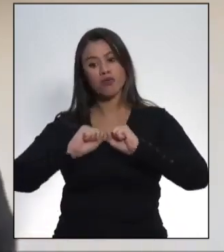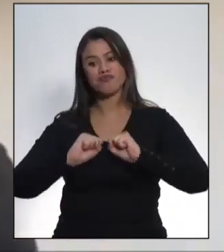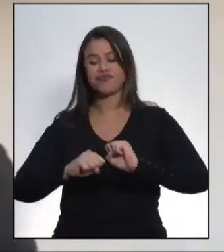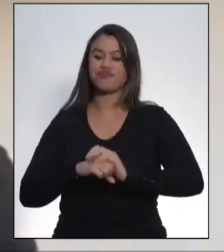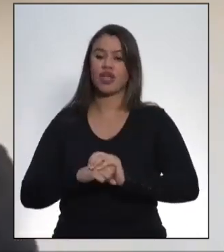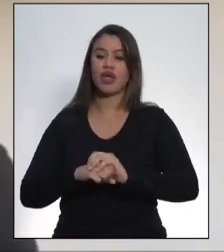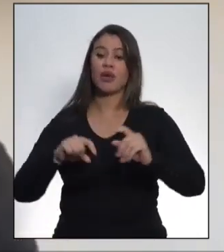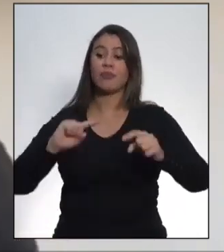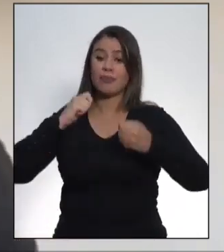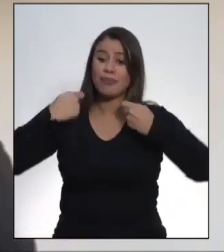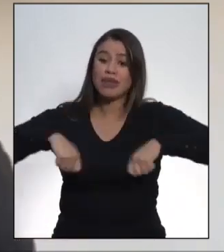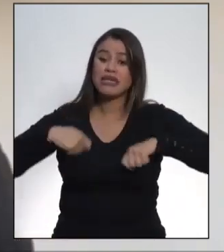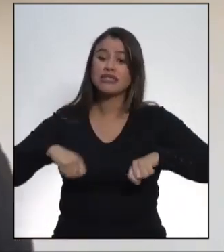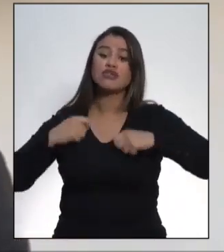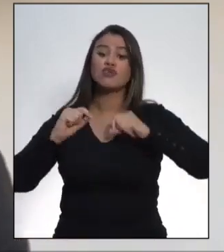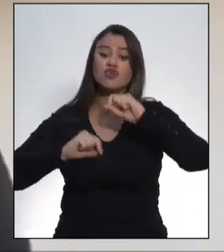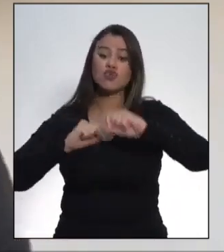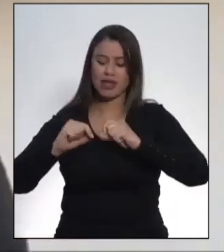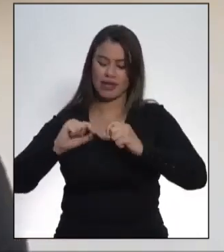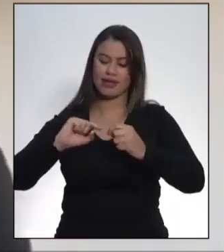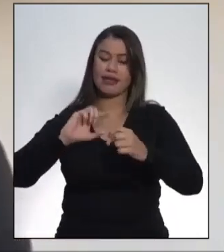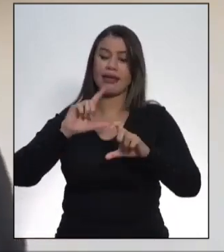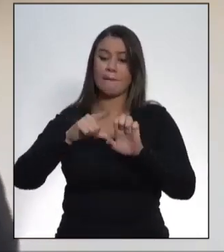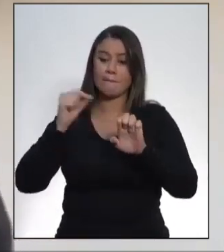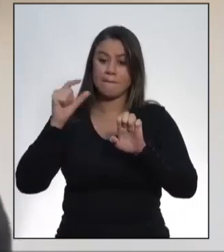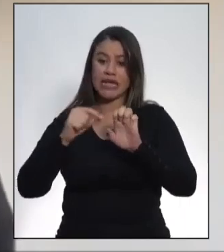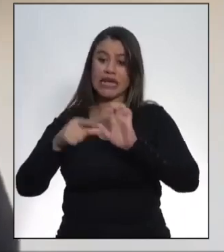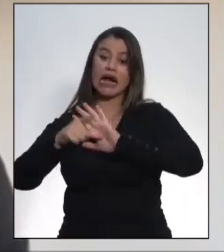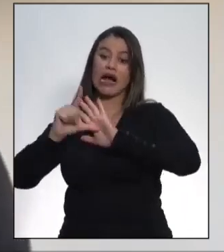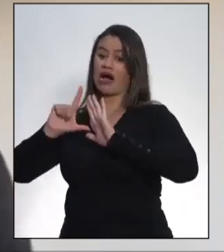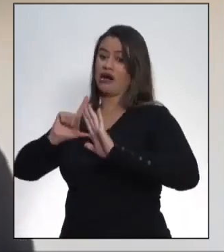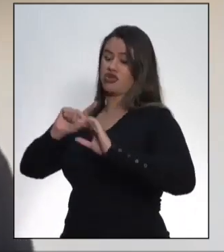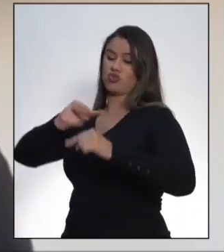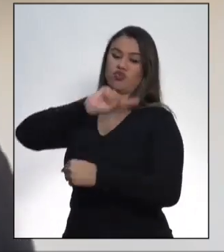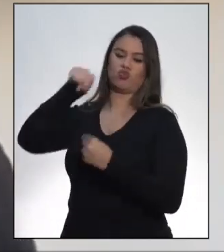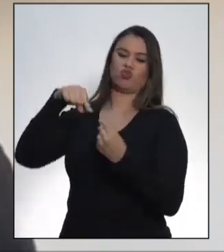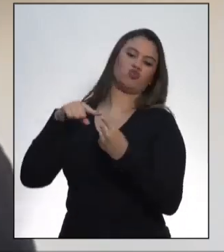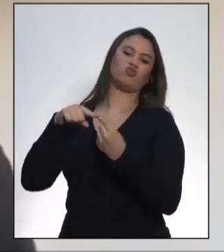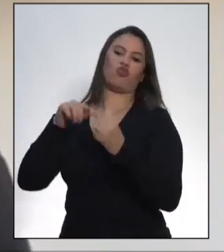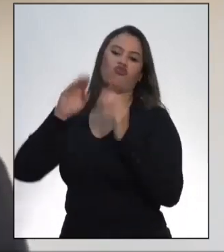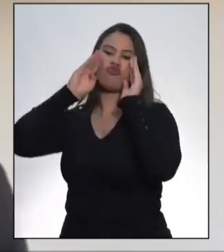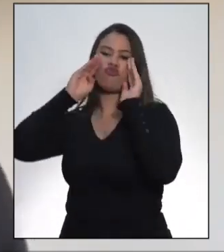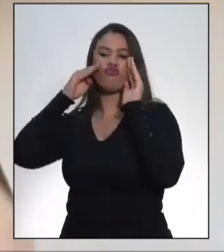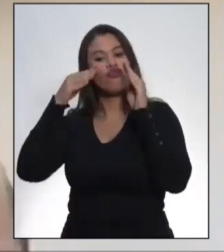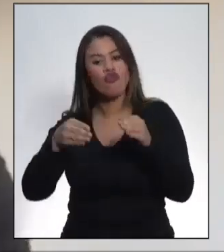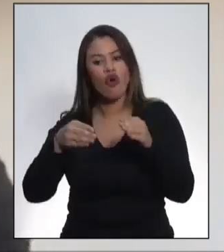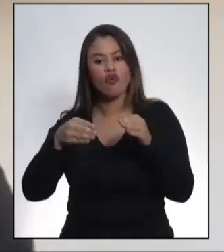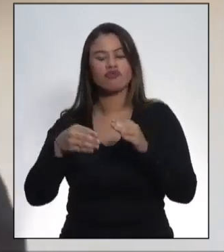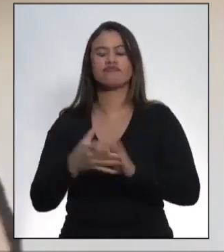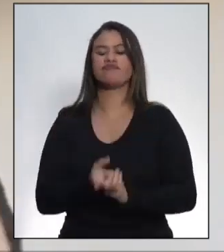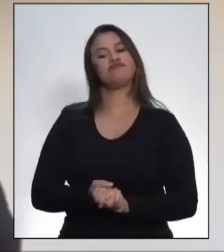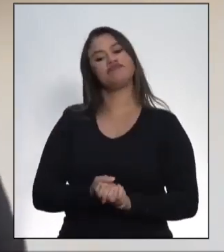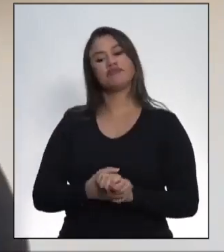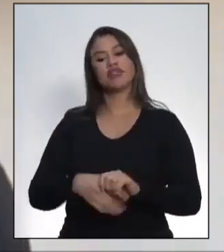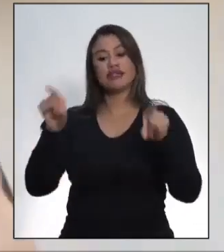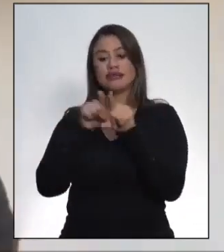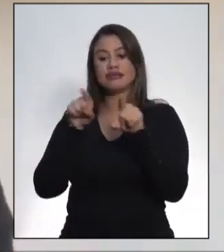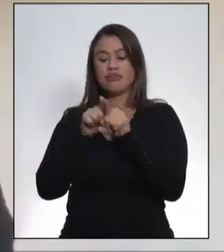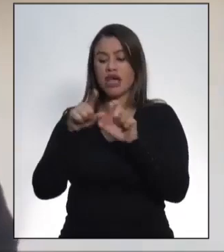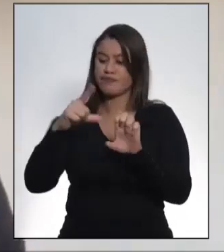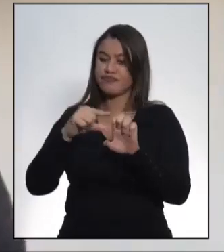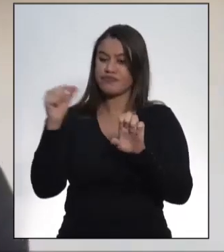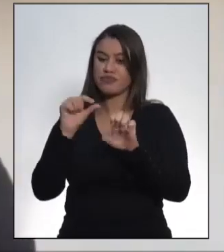muito difícil empreender. É muito fácil, ou muito mais fácil, a gente empreender em cima de um setor em que a gente gosta, que a gente conhece, que a gente já